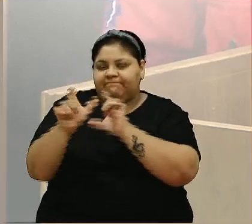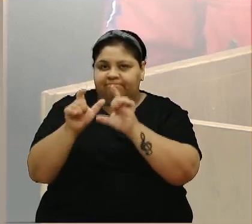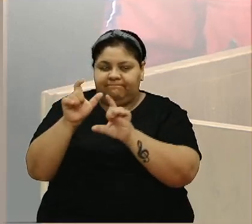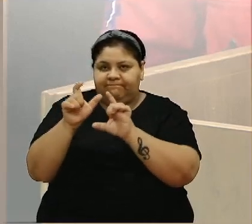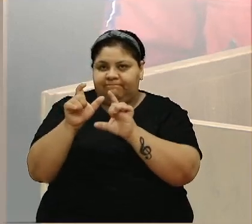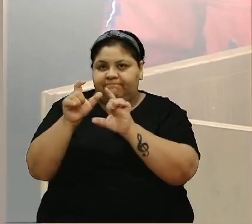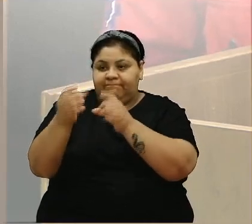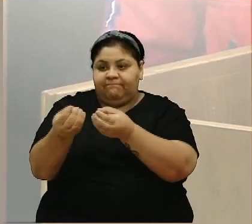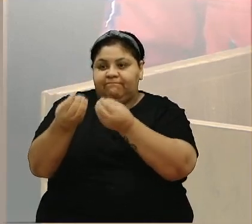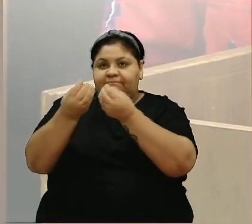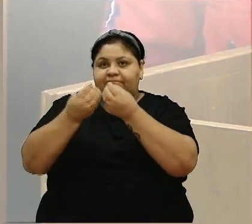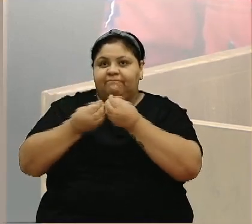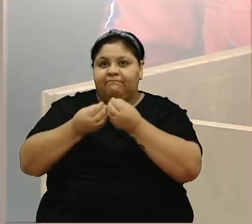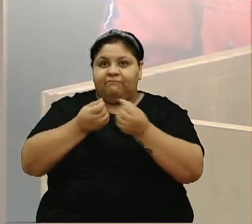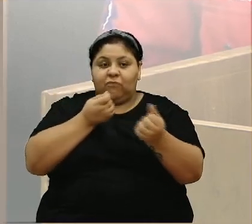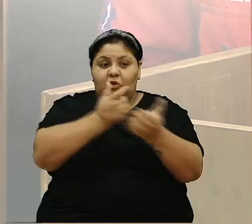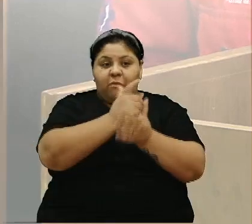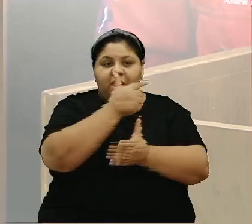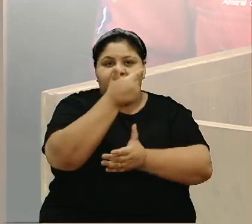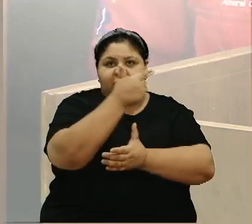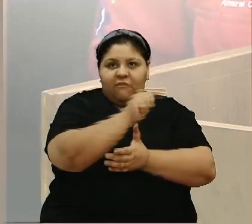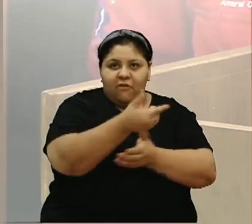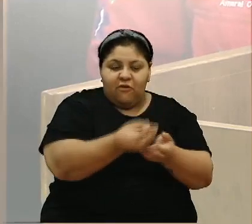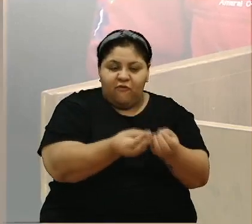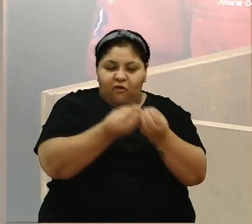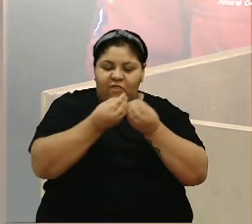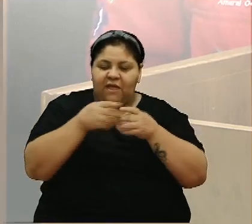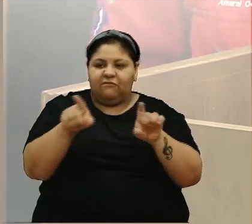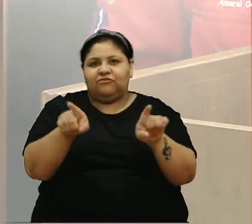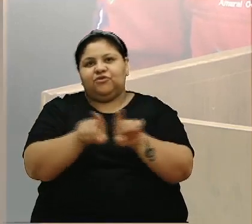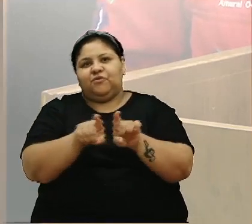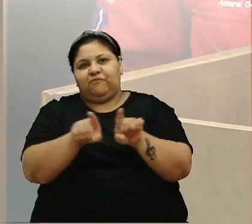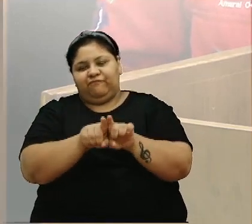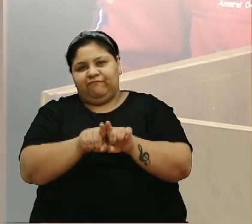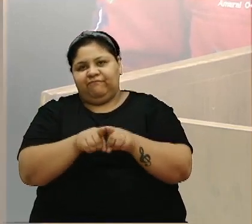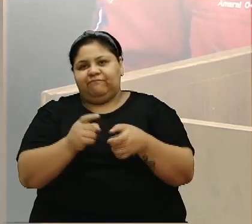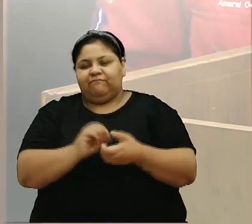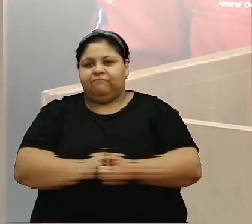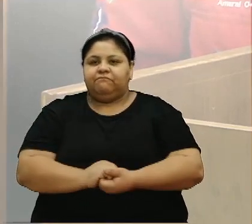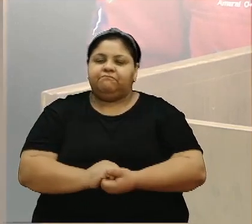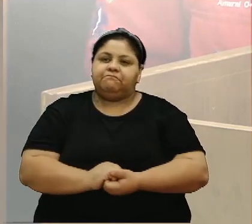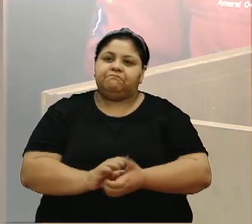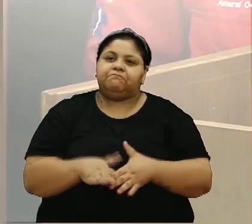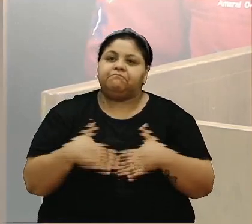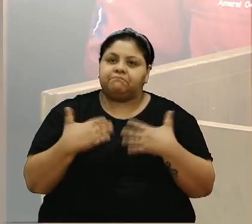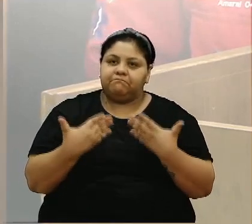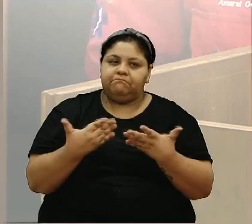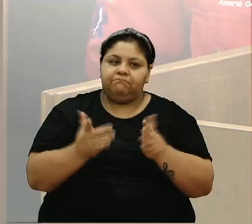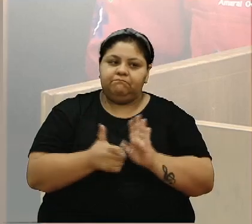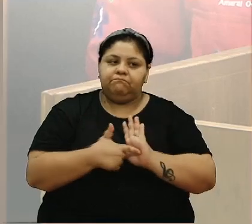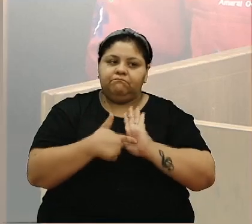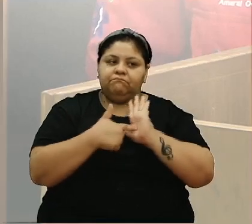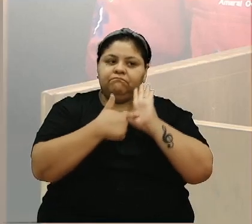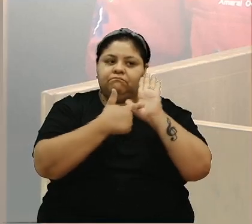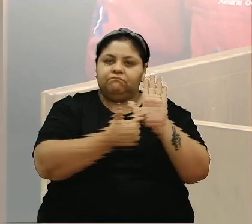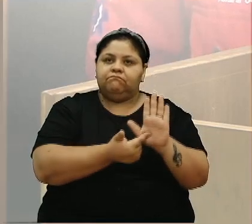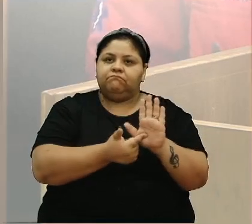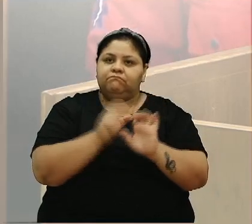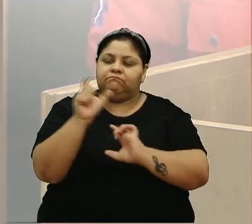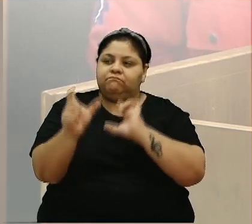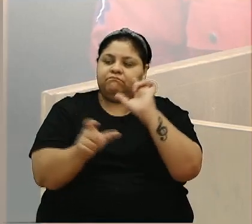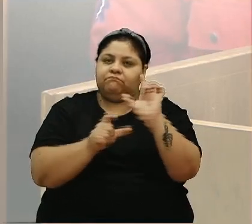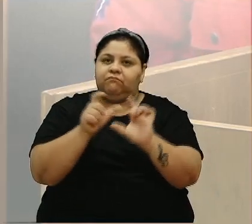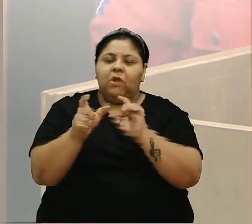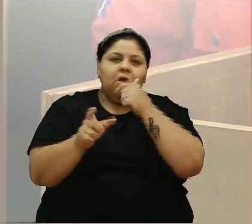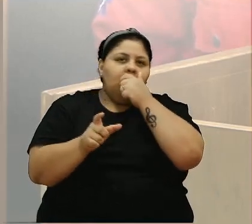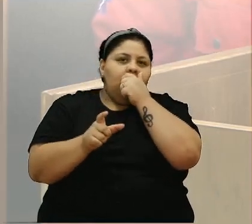para nós, compraram de novo e voltaram a nos emprestar os equipamentos, então. Então, isso aí mostra aí que as pessoas